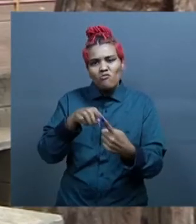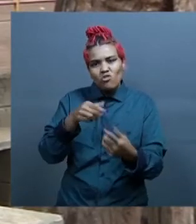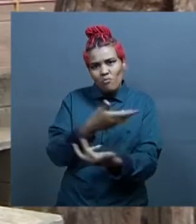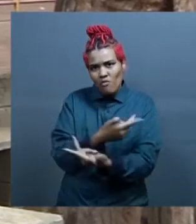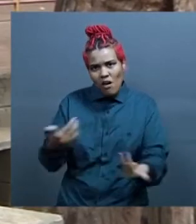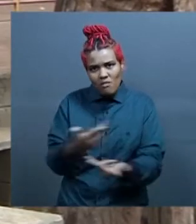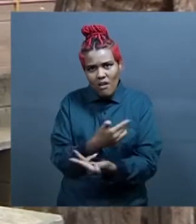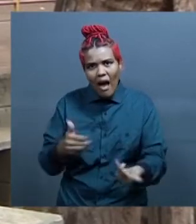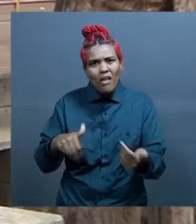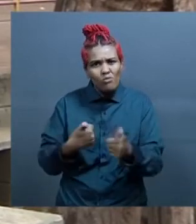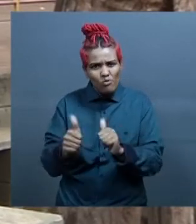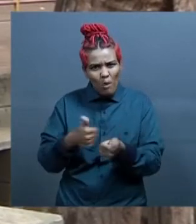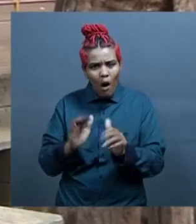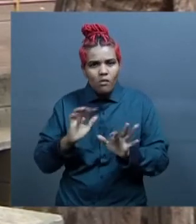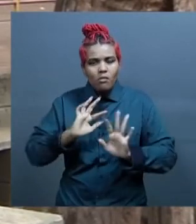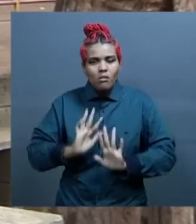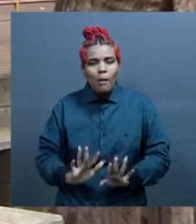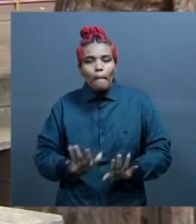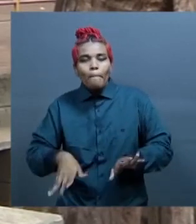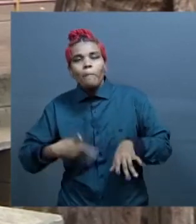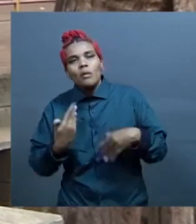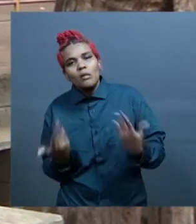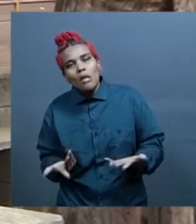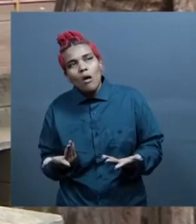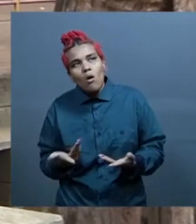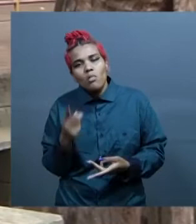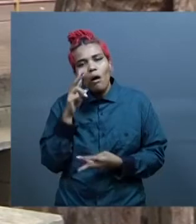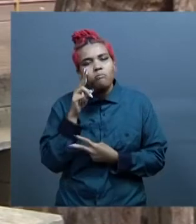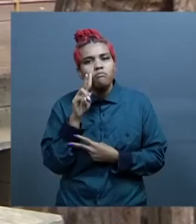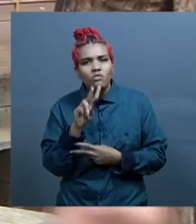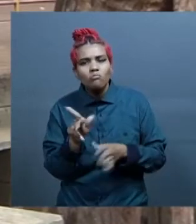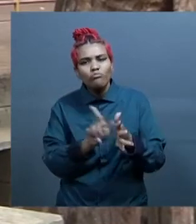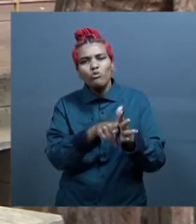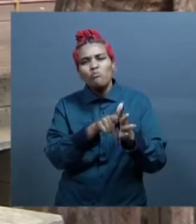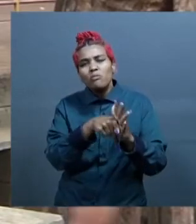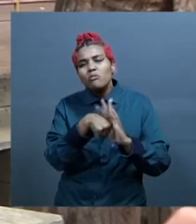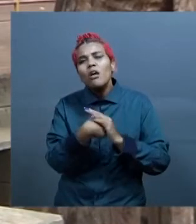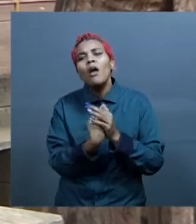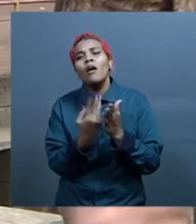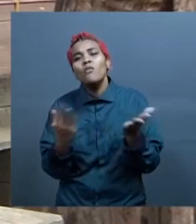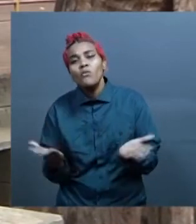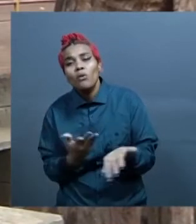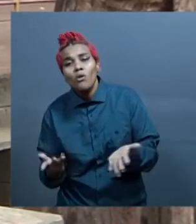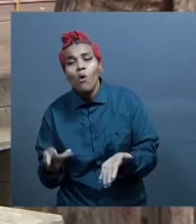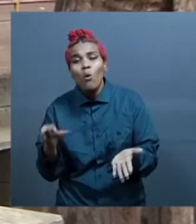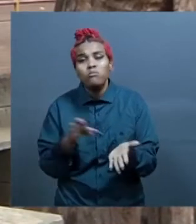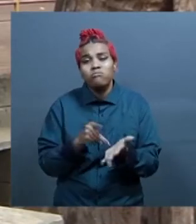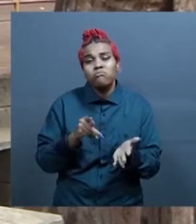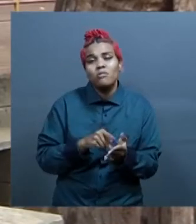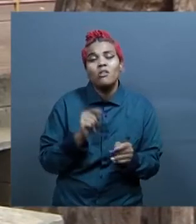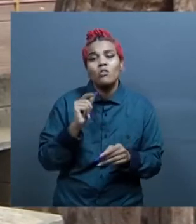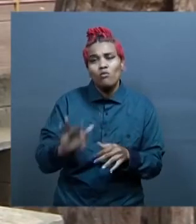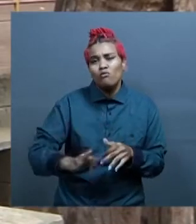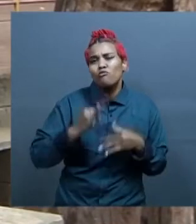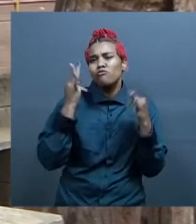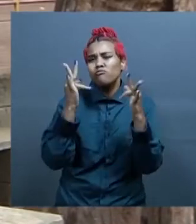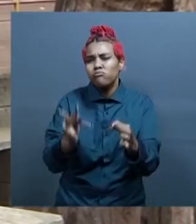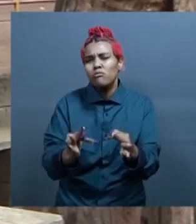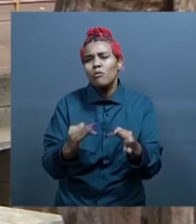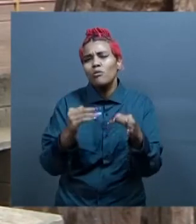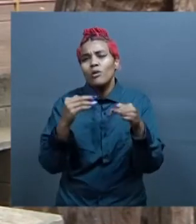que envolve esse projeto e como a gente vê que a realidade hoje o presente o futuro é são a